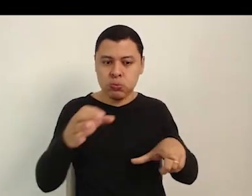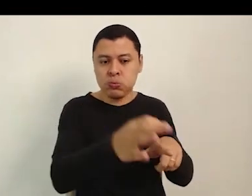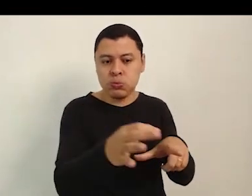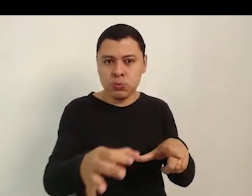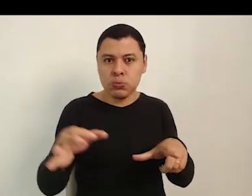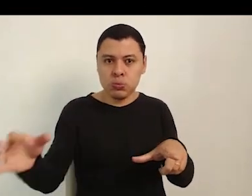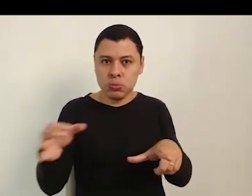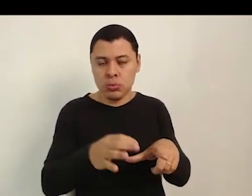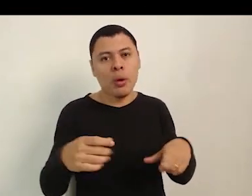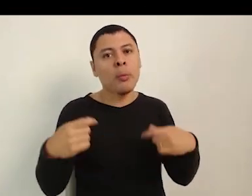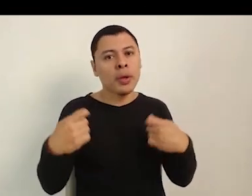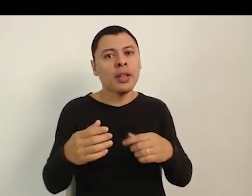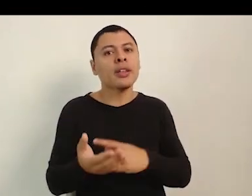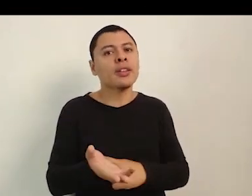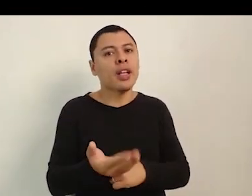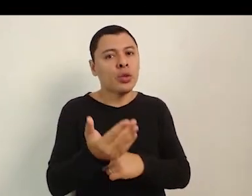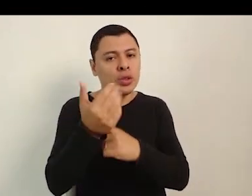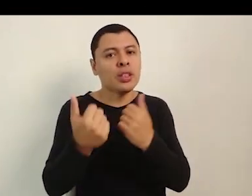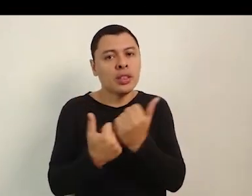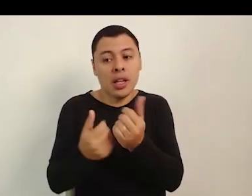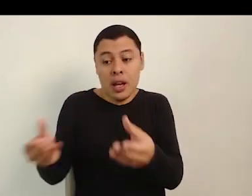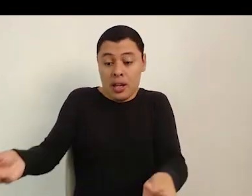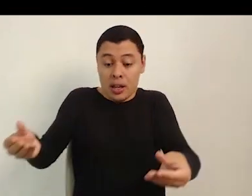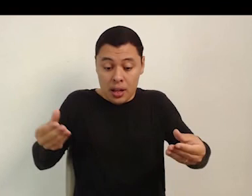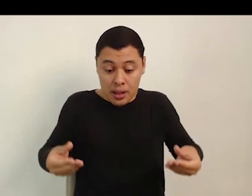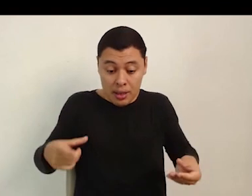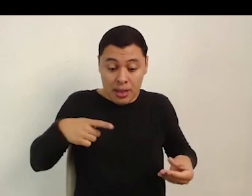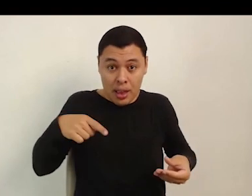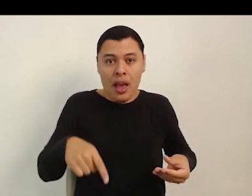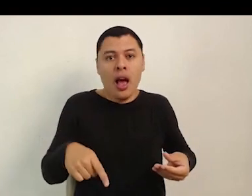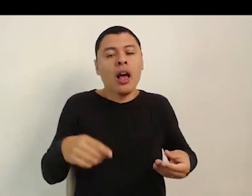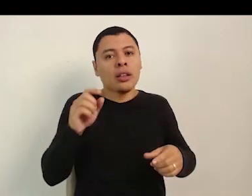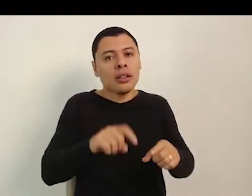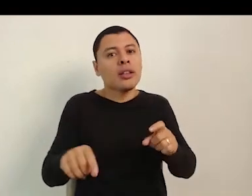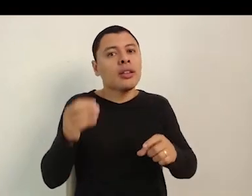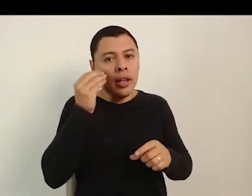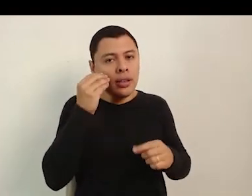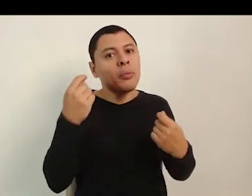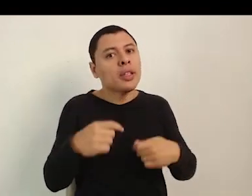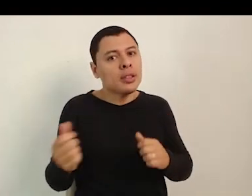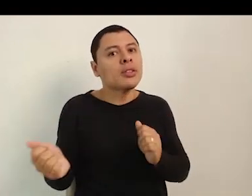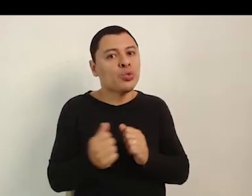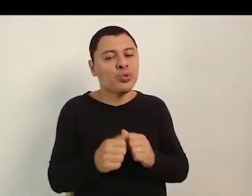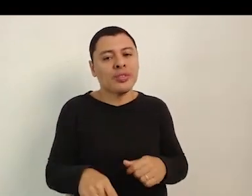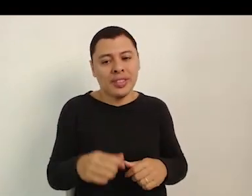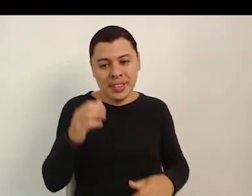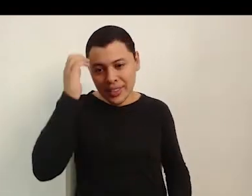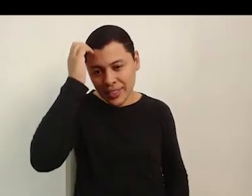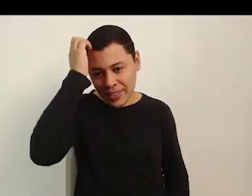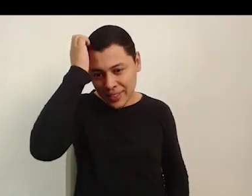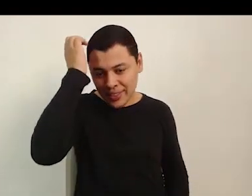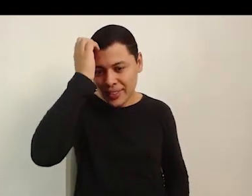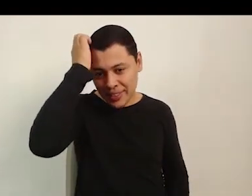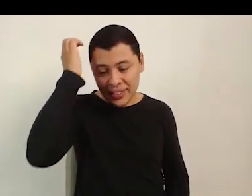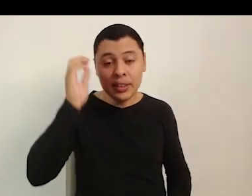para poder fazer esse teste em conjunto. E o item mais importante. Fala aí, Eu acho Bruno. que é